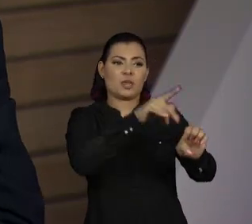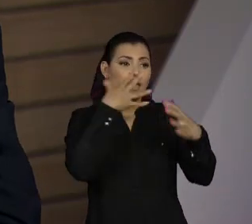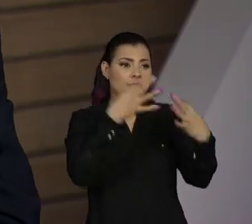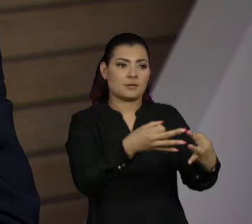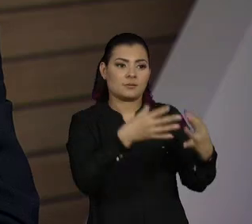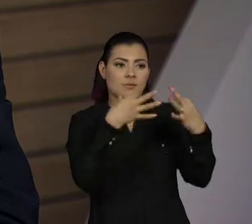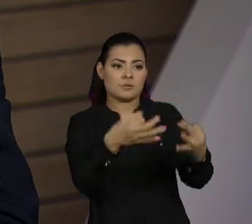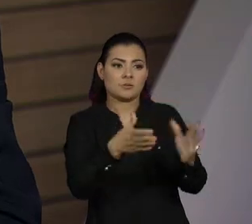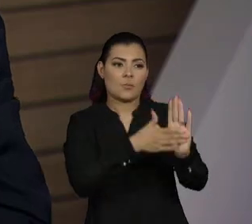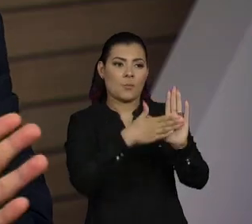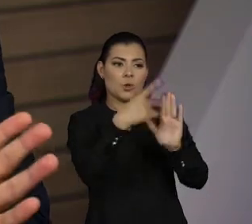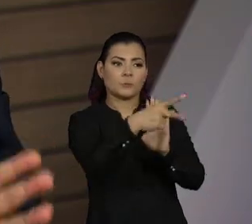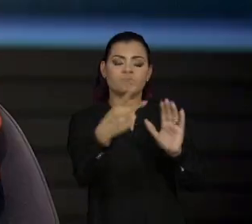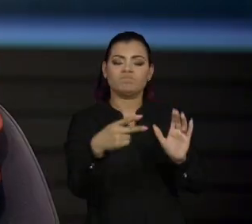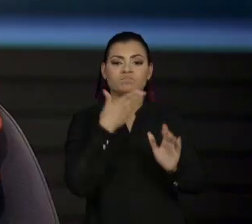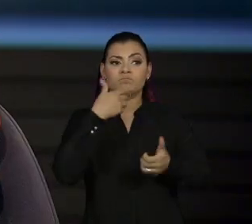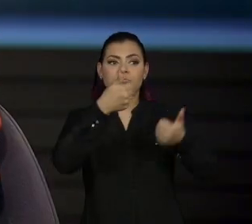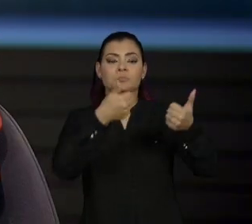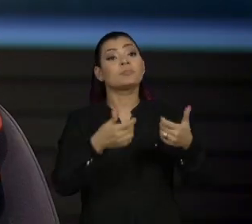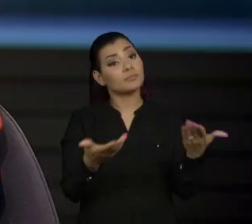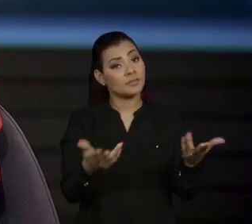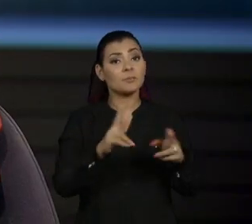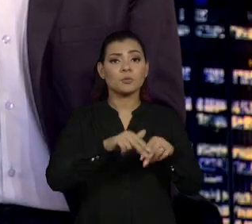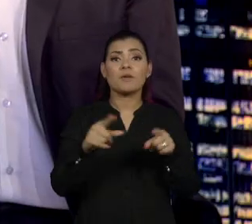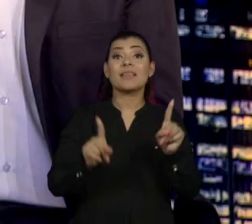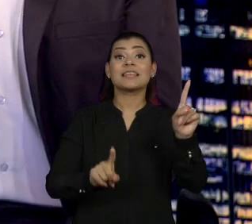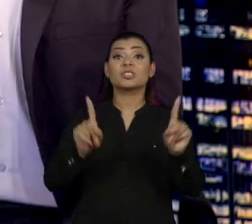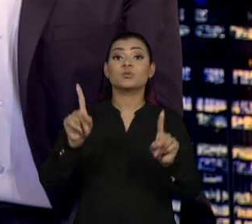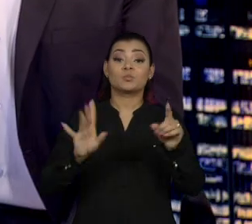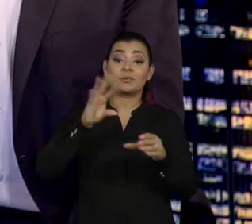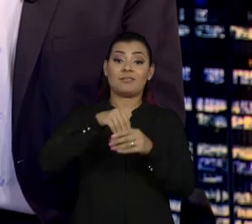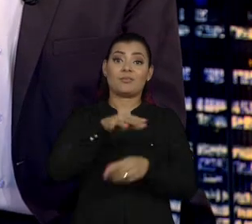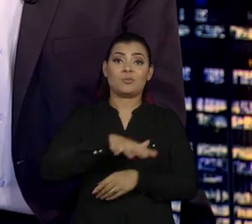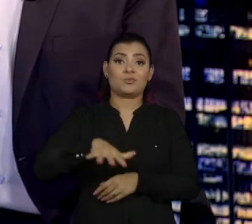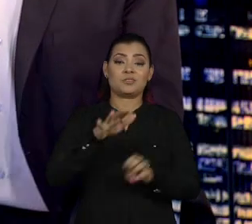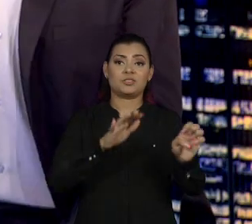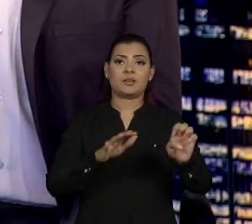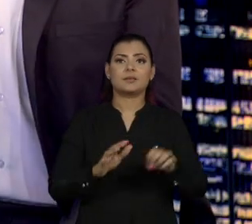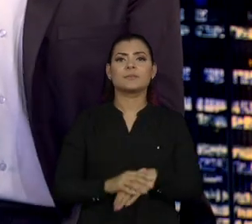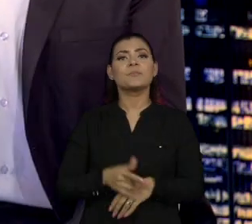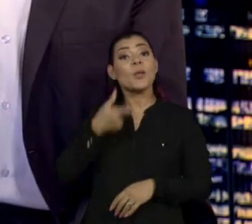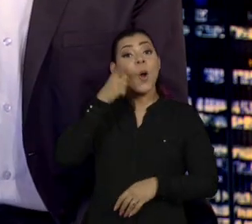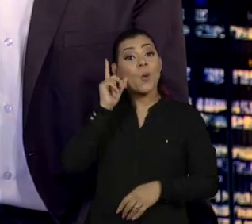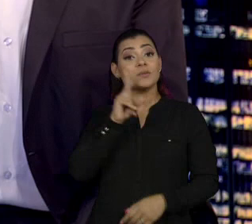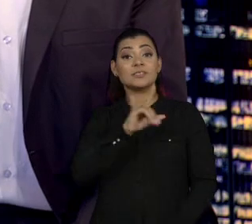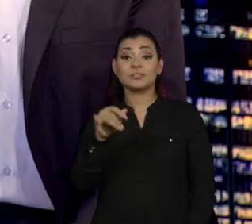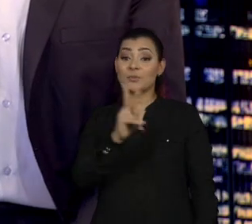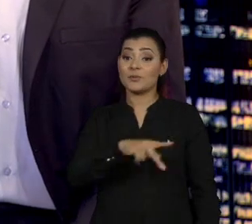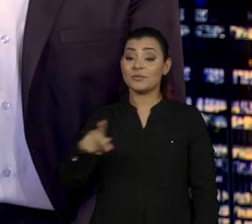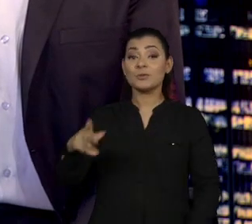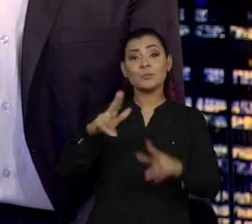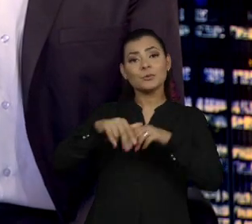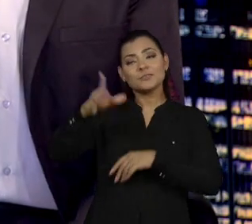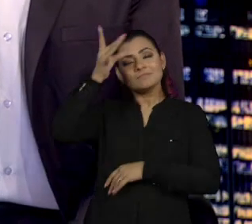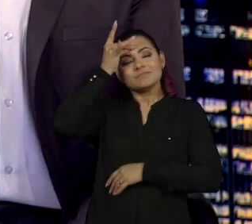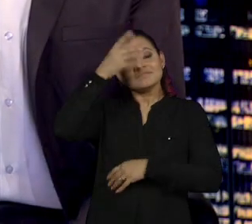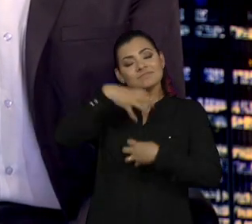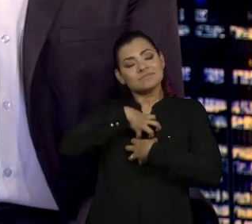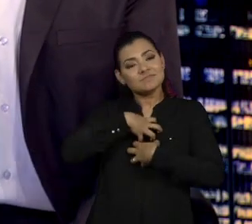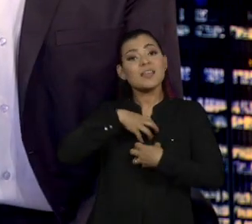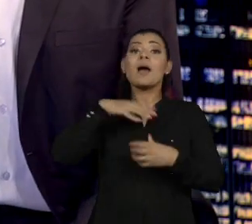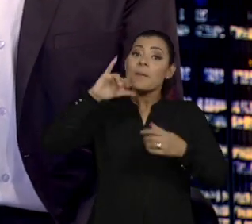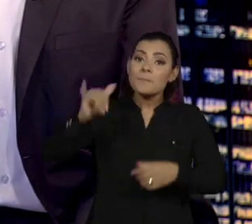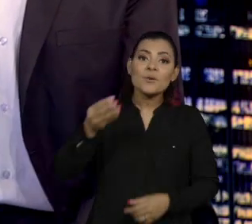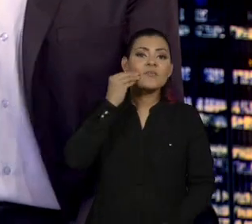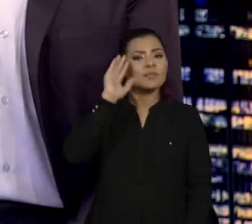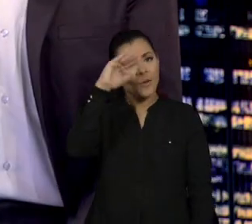minhas propostas. Vai ter uma disputa entre eles. Olha, ontem foi dia do professor e com esta lembrança aproveitamos para